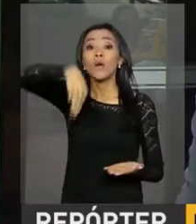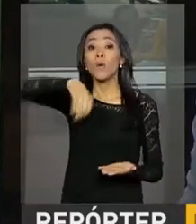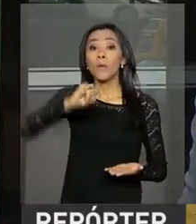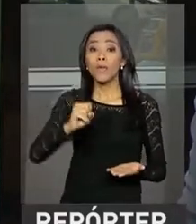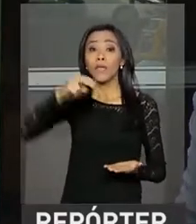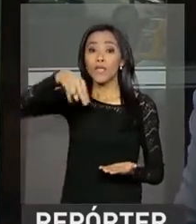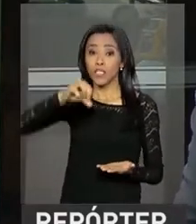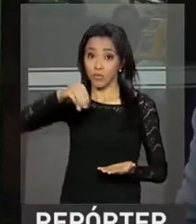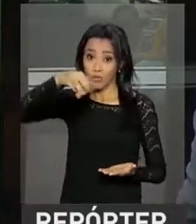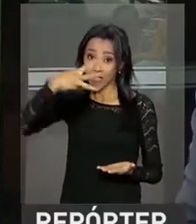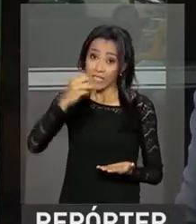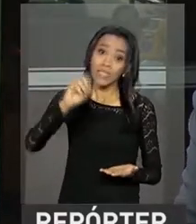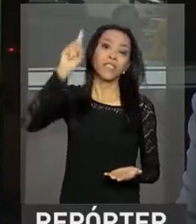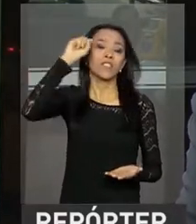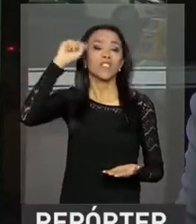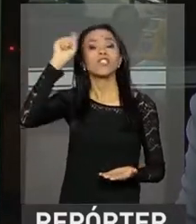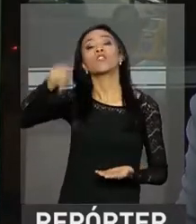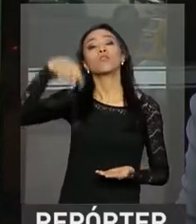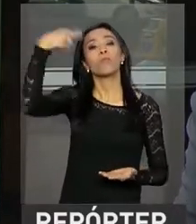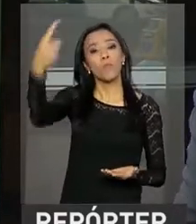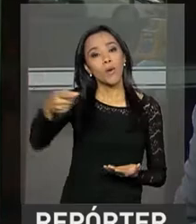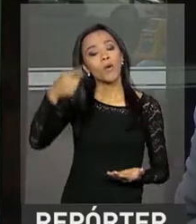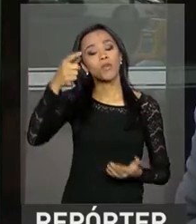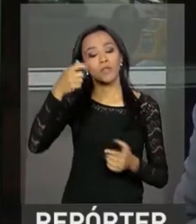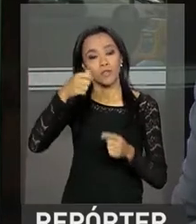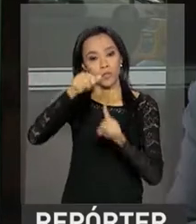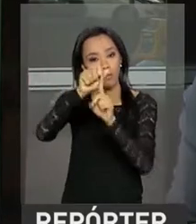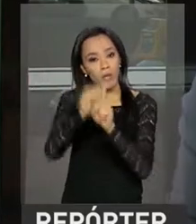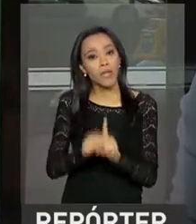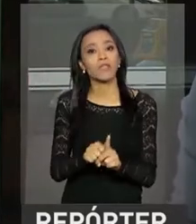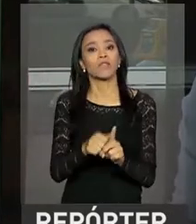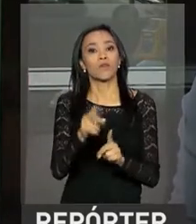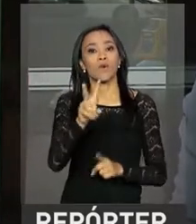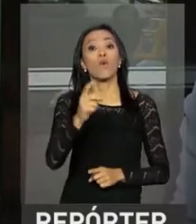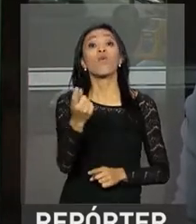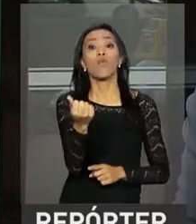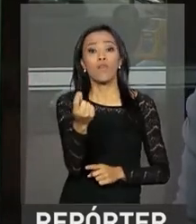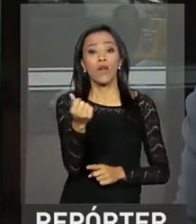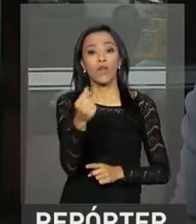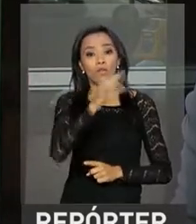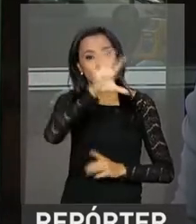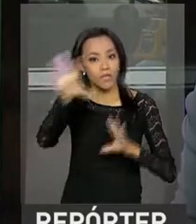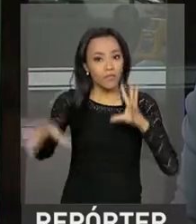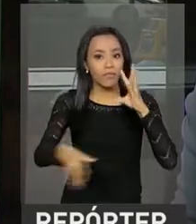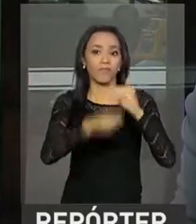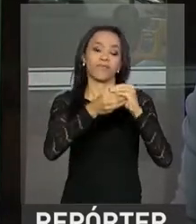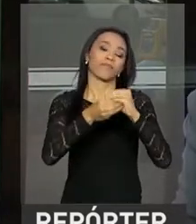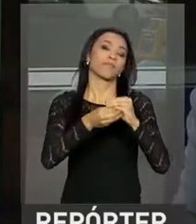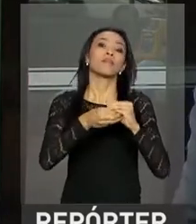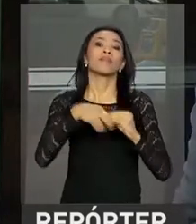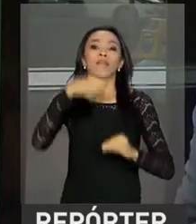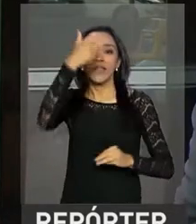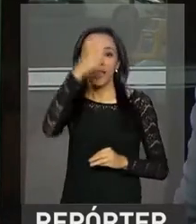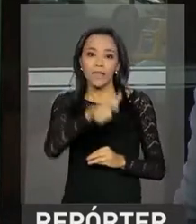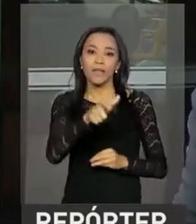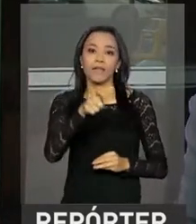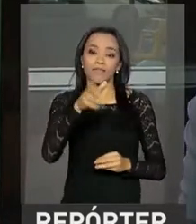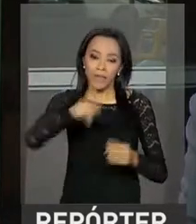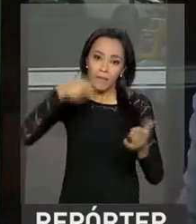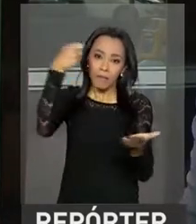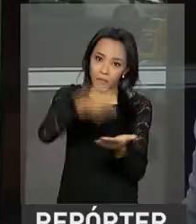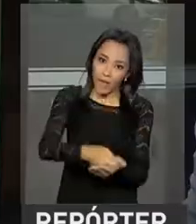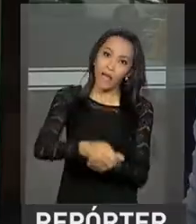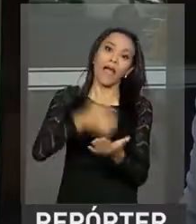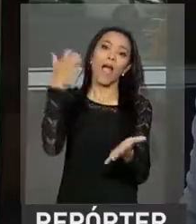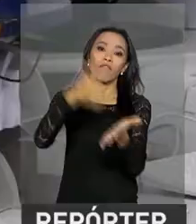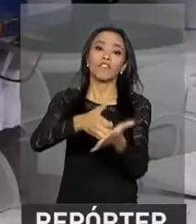30 dias. No mês seguinte, o valor que faltava para quitar a fatura vai ser incorporado ao débito e o cliente terá que pagar integralmente, à vista